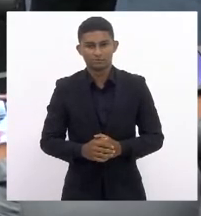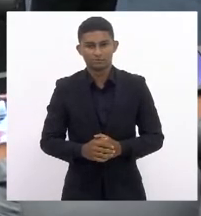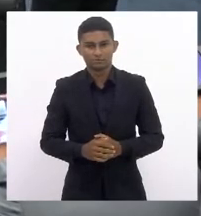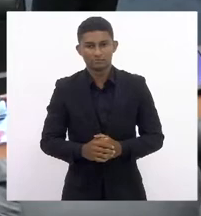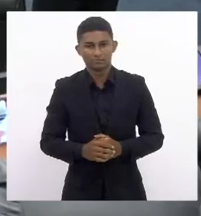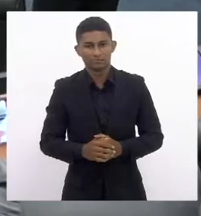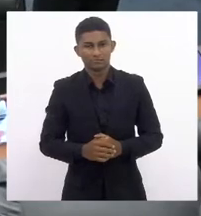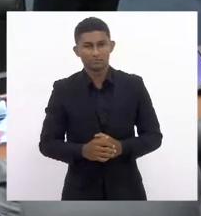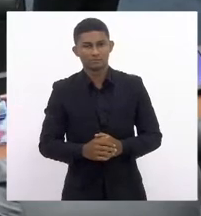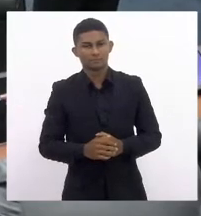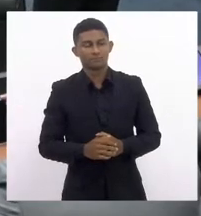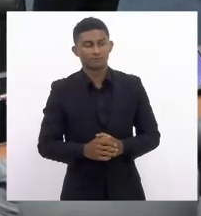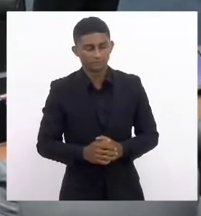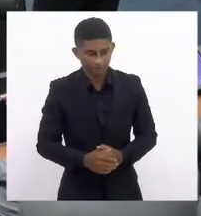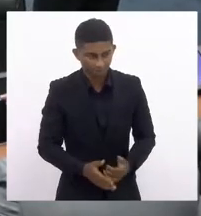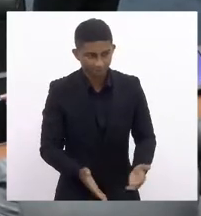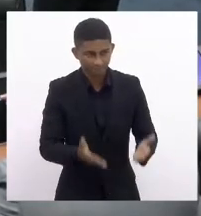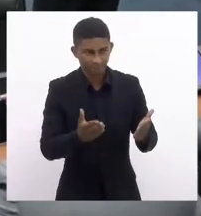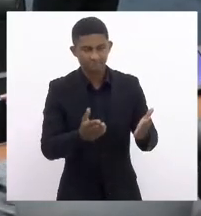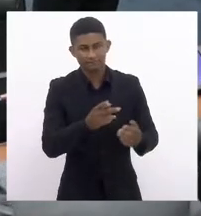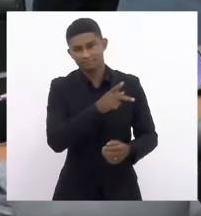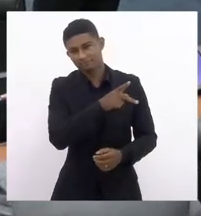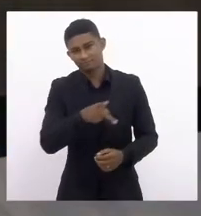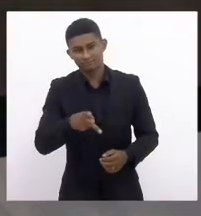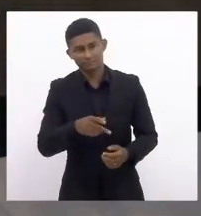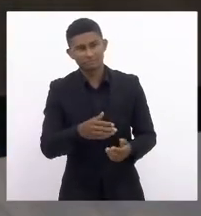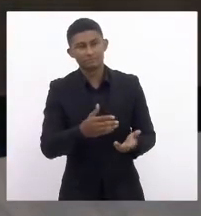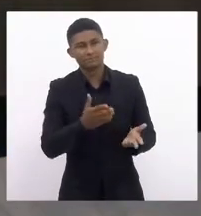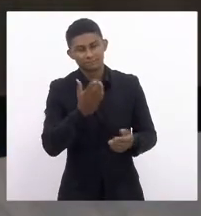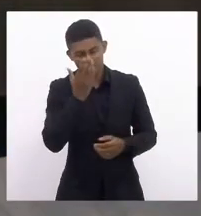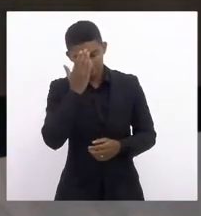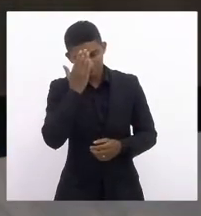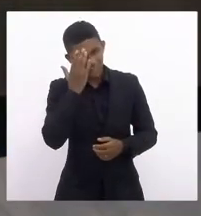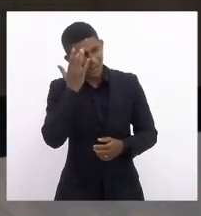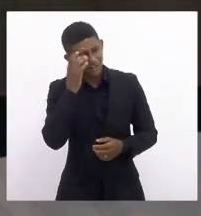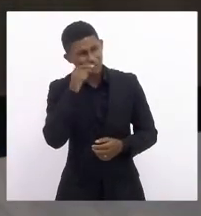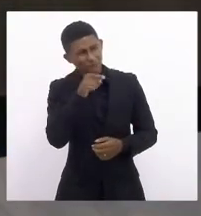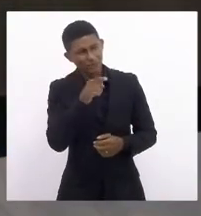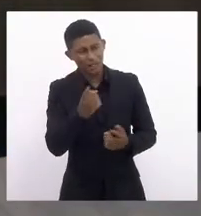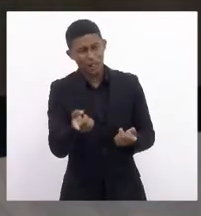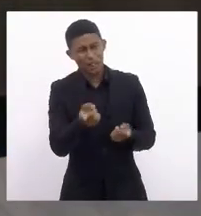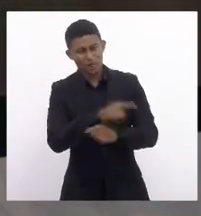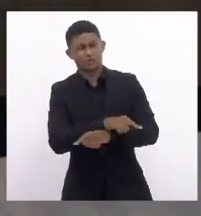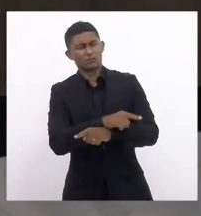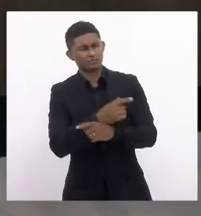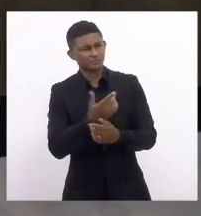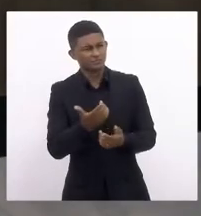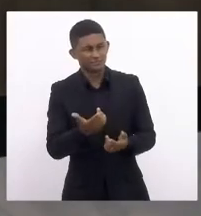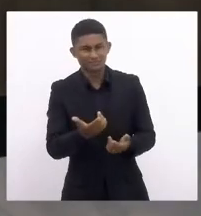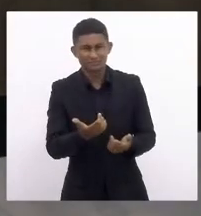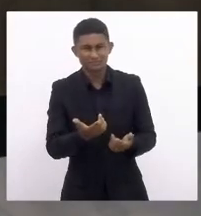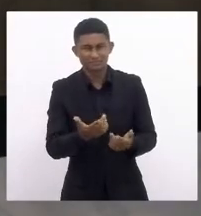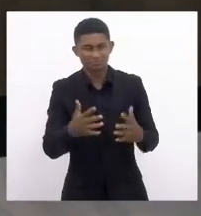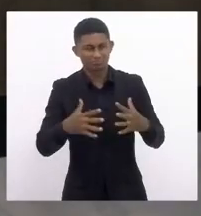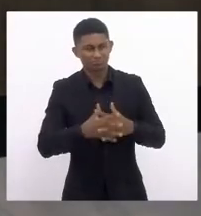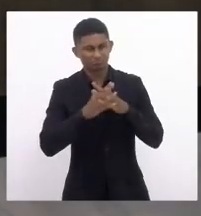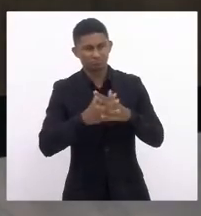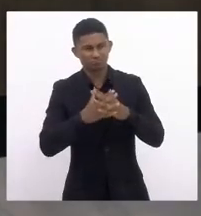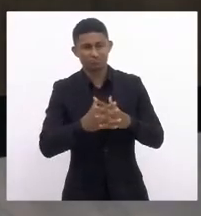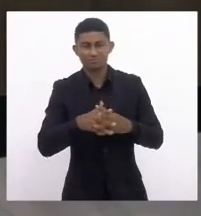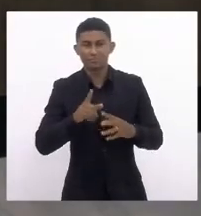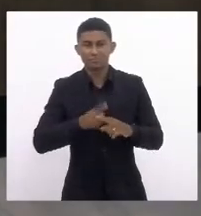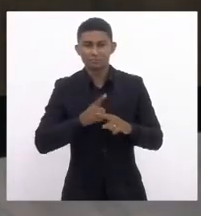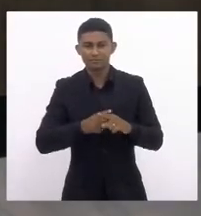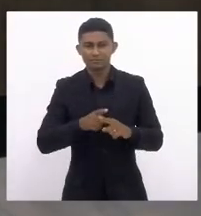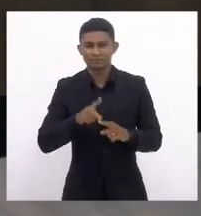Senhor presidente, Vossa Excelência seguramente se enganou. Se os deputados Valdec, Marta